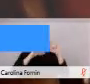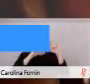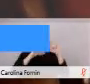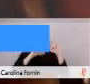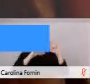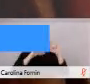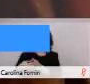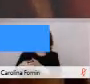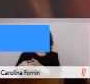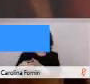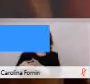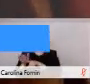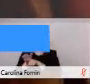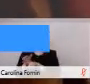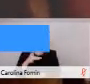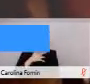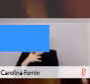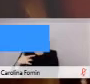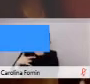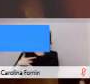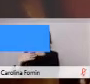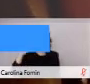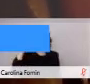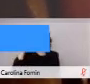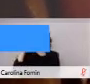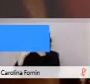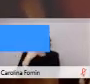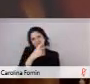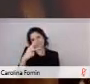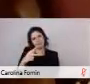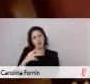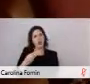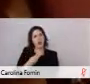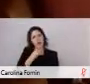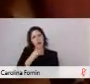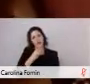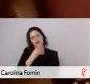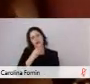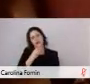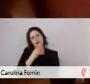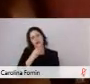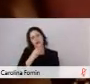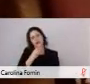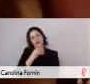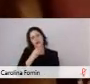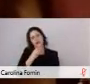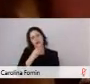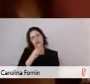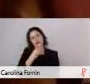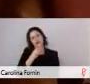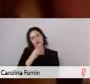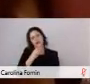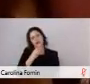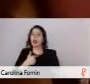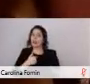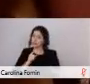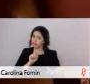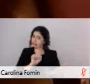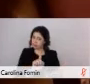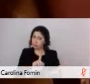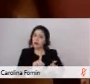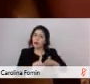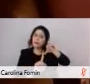Saúde pela oportunidade de me juntar a vocês nessa discussão tão importante para a saúde e para o